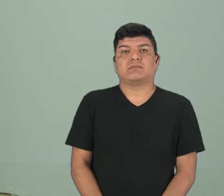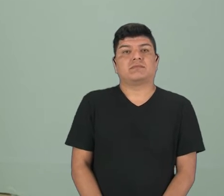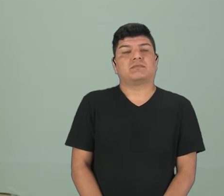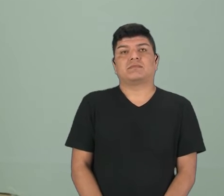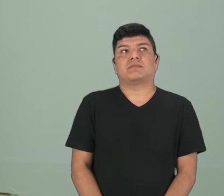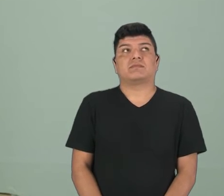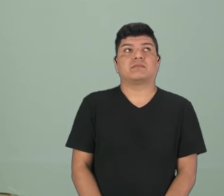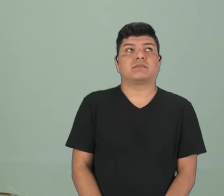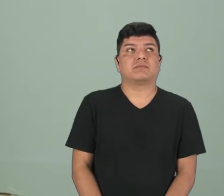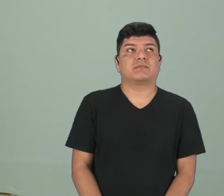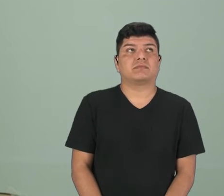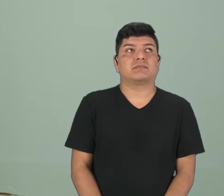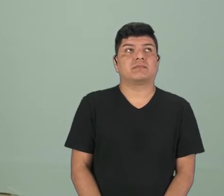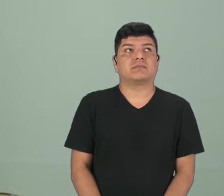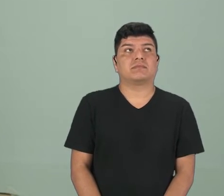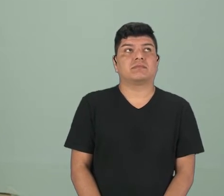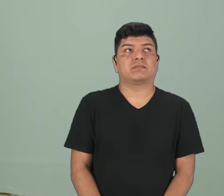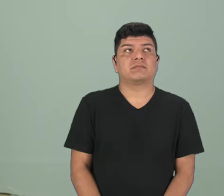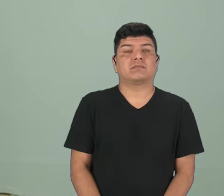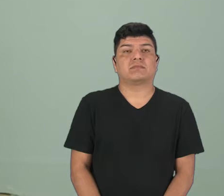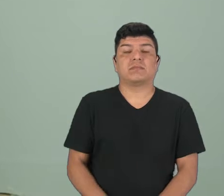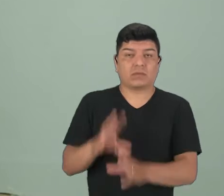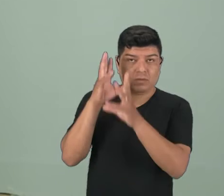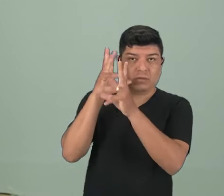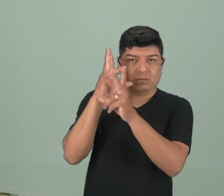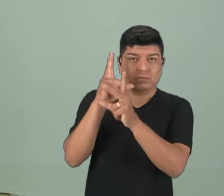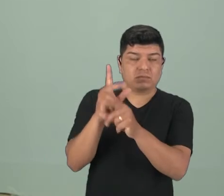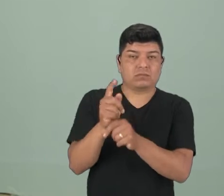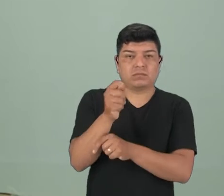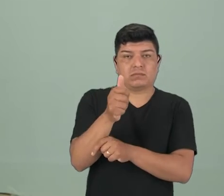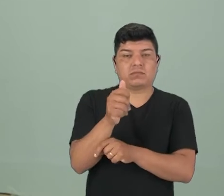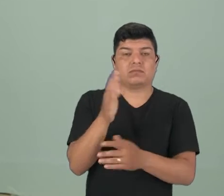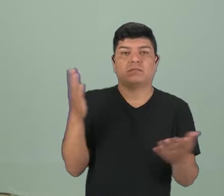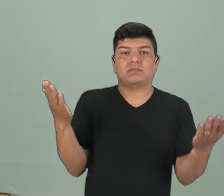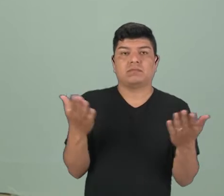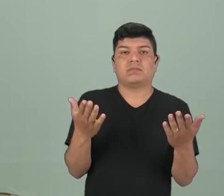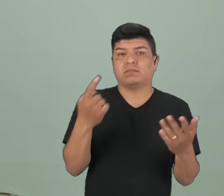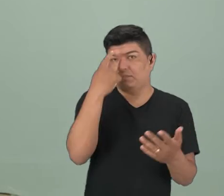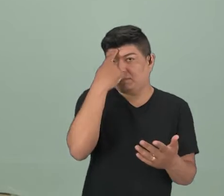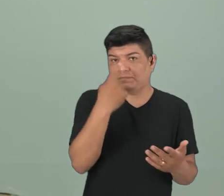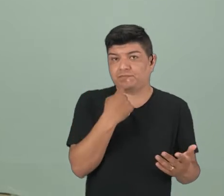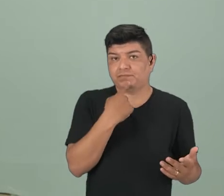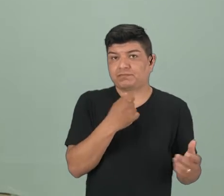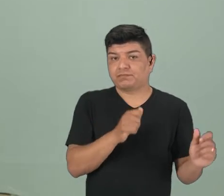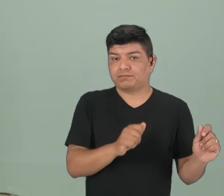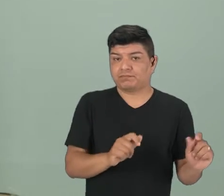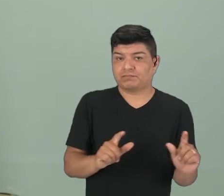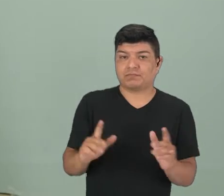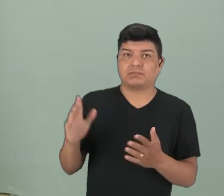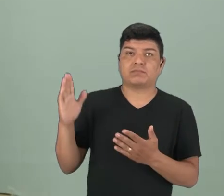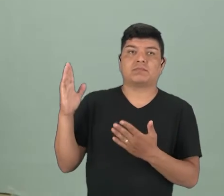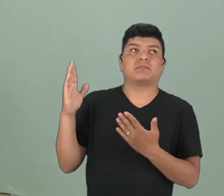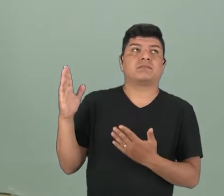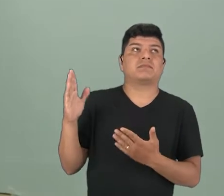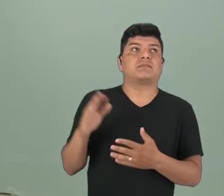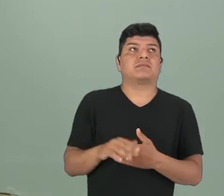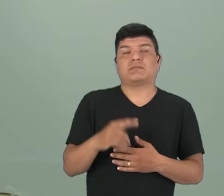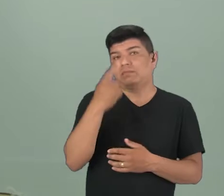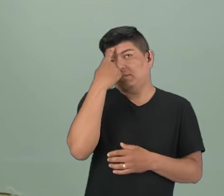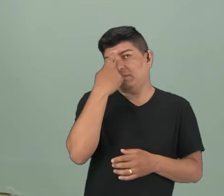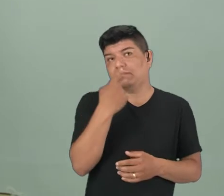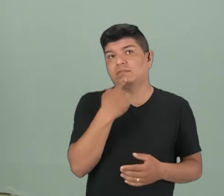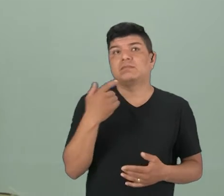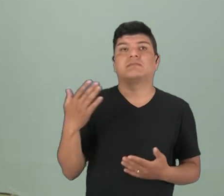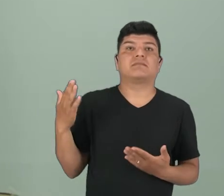os elementos da natureza, ó. Vamos relembrar aqui, ó, esse processo, nessa foto aqui. Então, olhando a